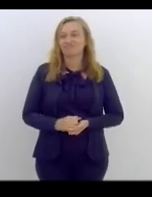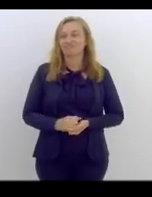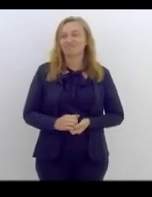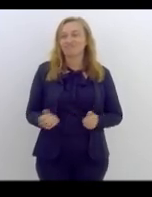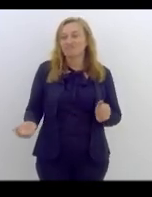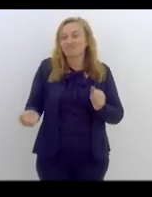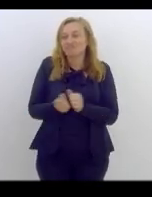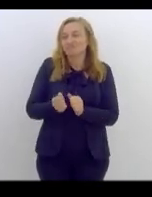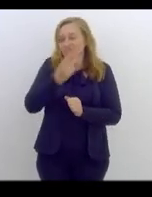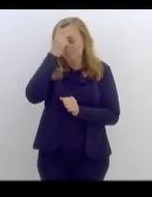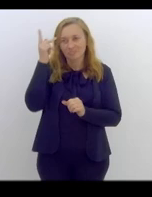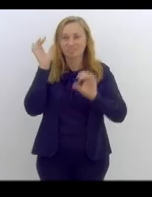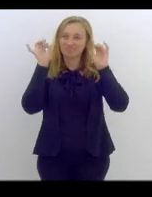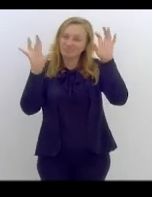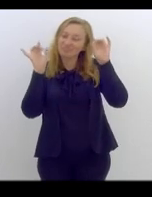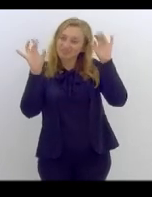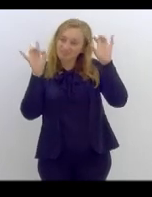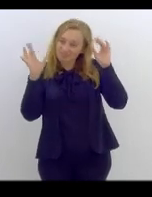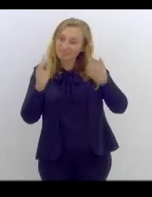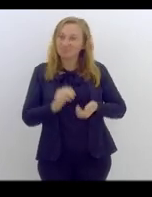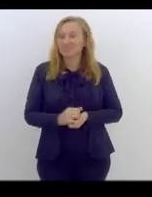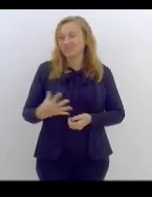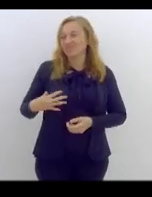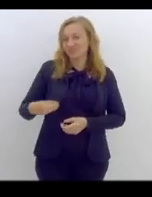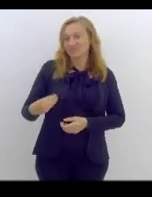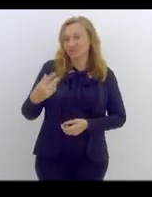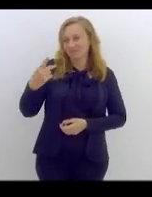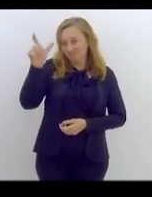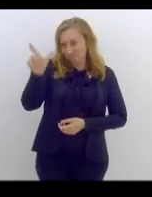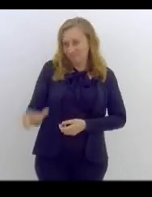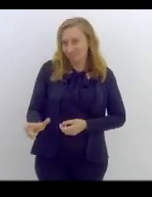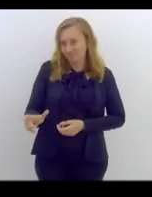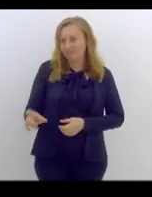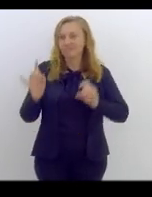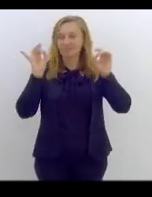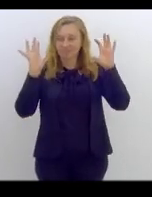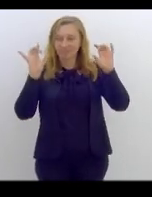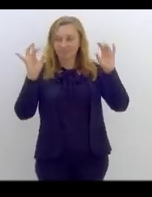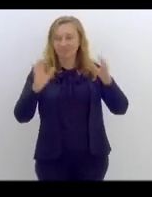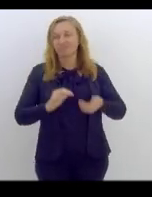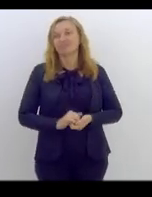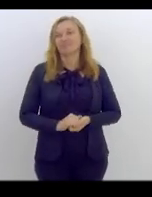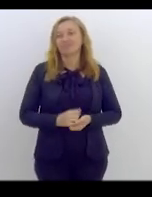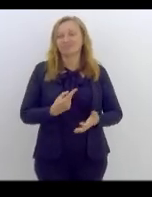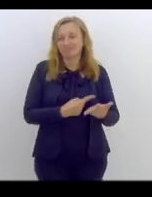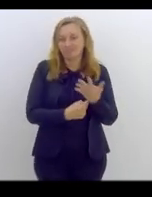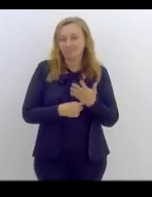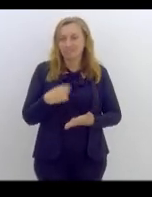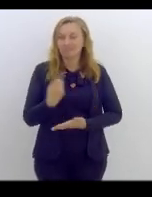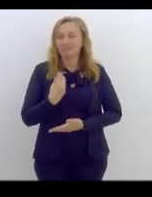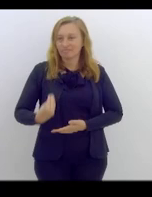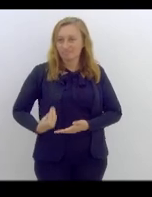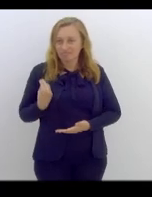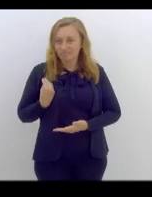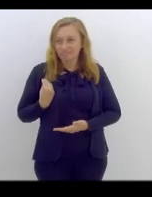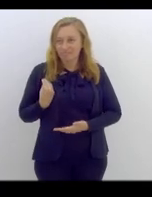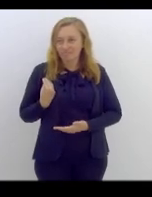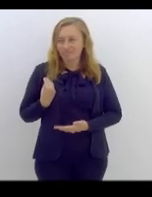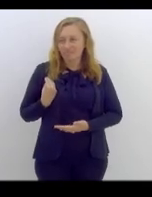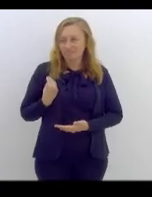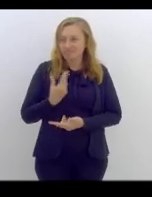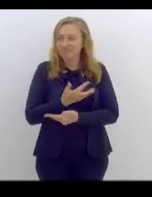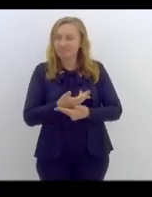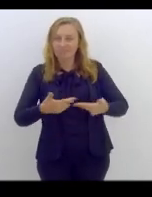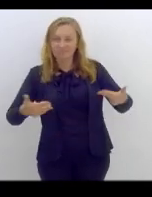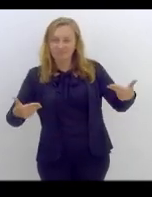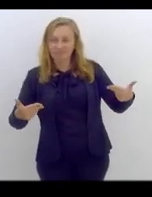tão especial e, principalmente, por sermos filhos dessa pessoa tão especial, que abrilhantou a nossa vida também, que deixa um rastro de poeira de